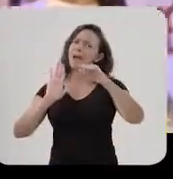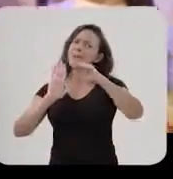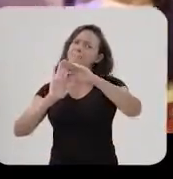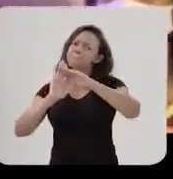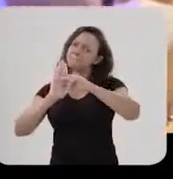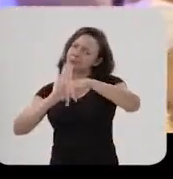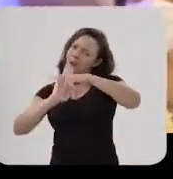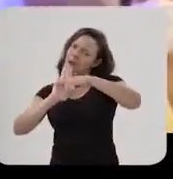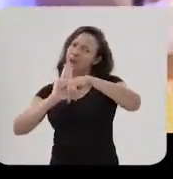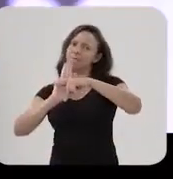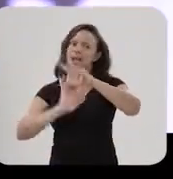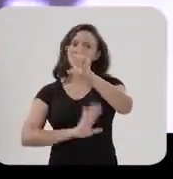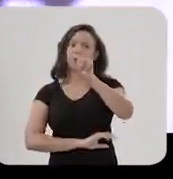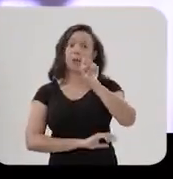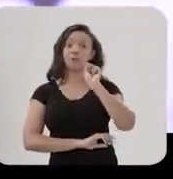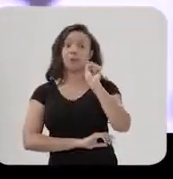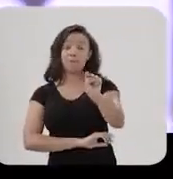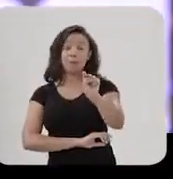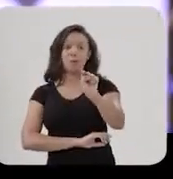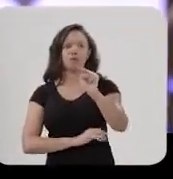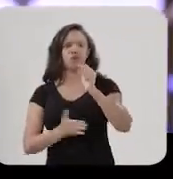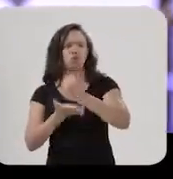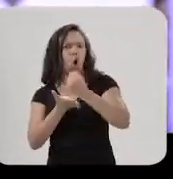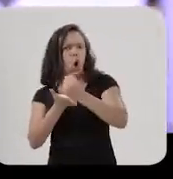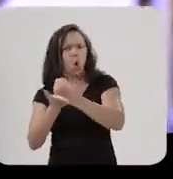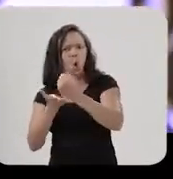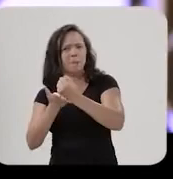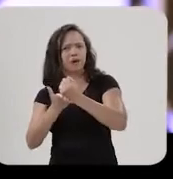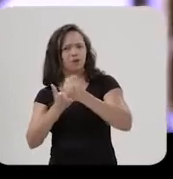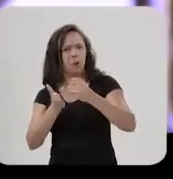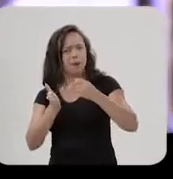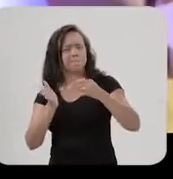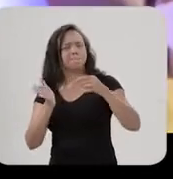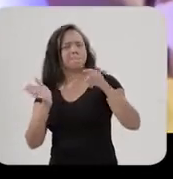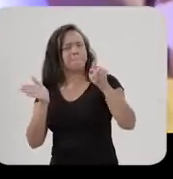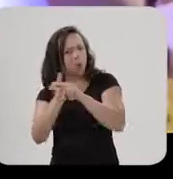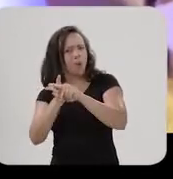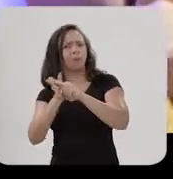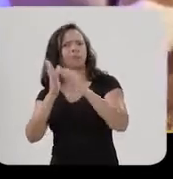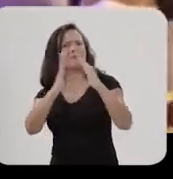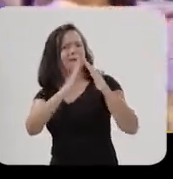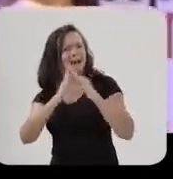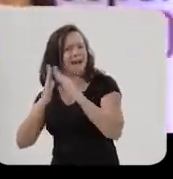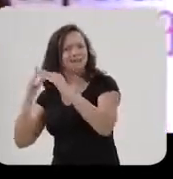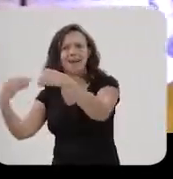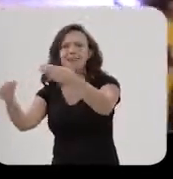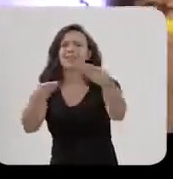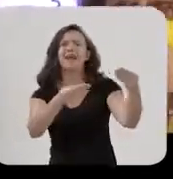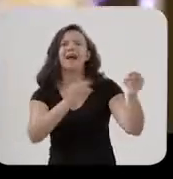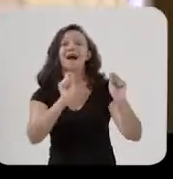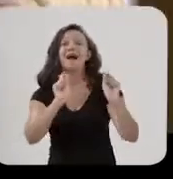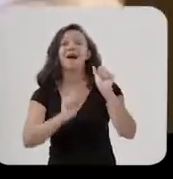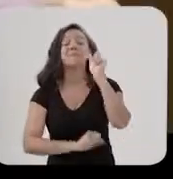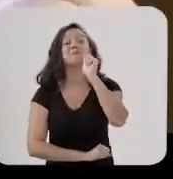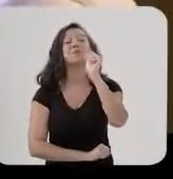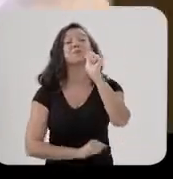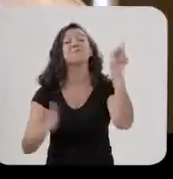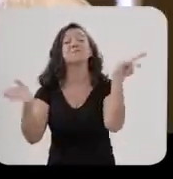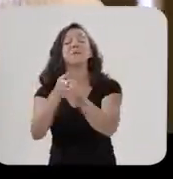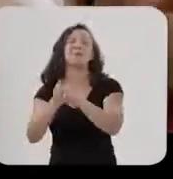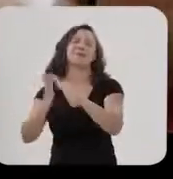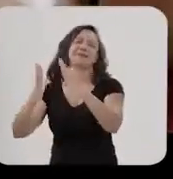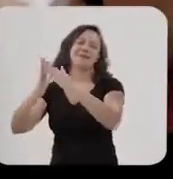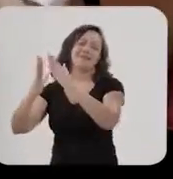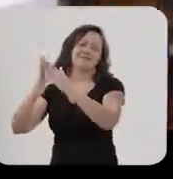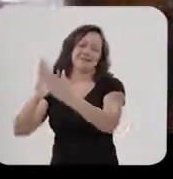poder entregar 50 mil documentos de casa, escritura, título de posse na nossa cidade. Aí a gente vai entregar no nome de quem? Da mulher da